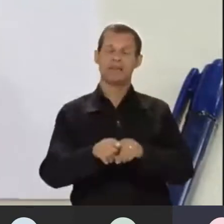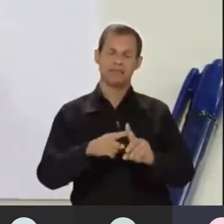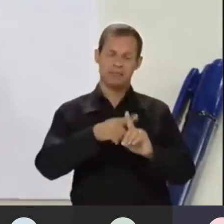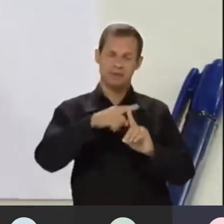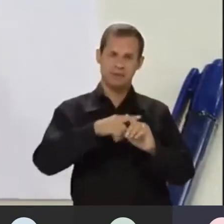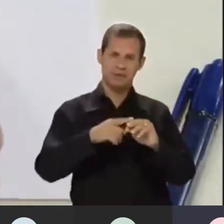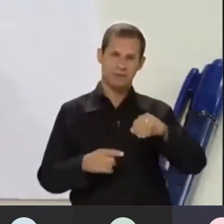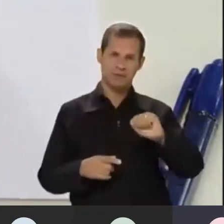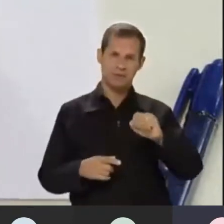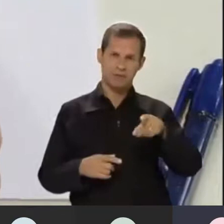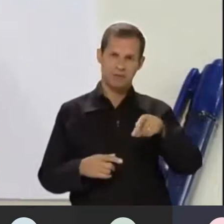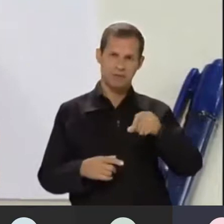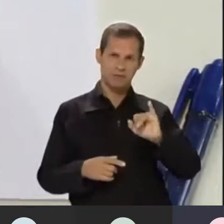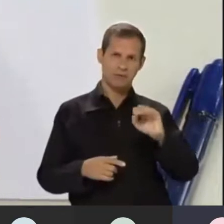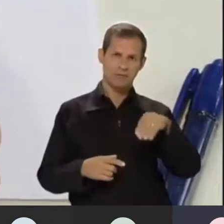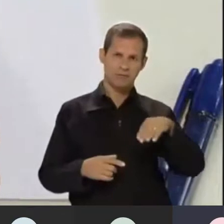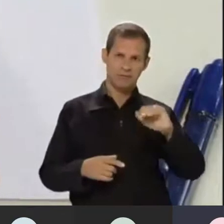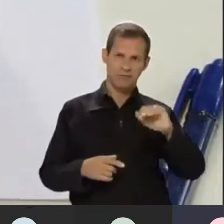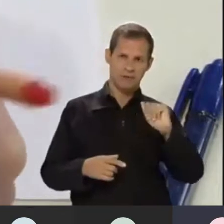e a temperatura máxima.